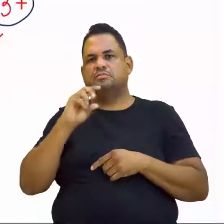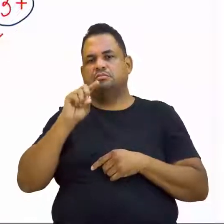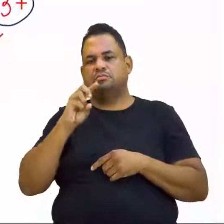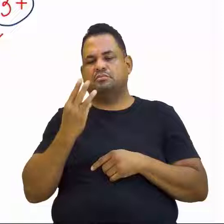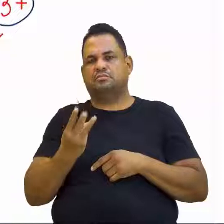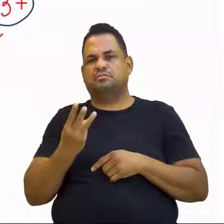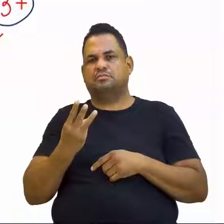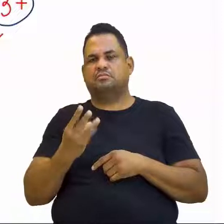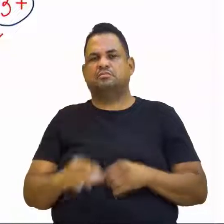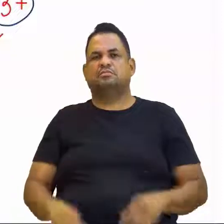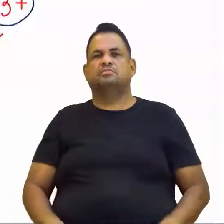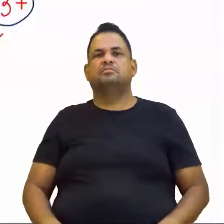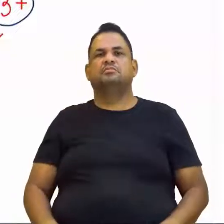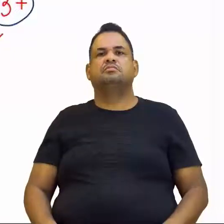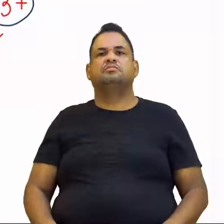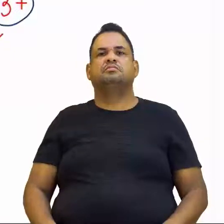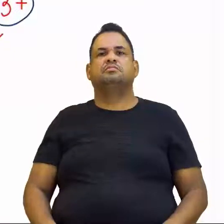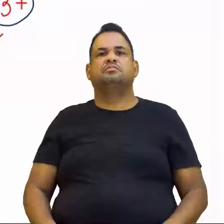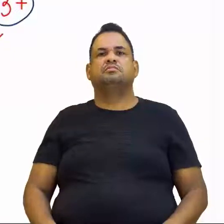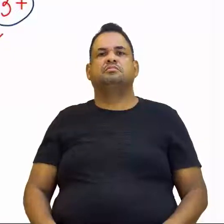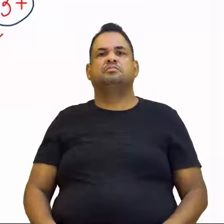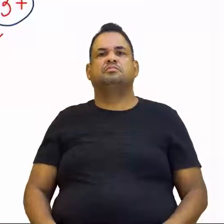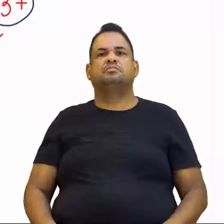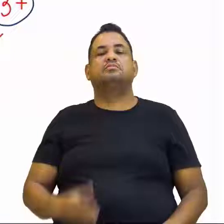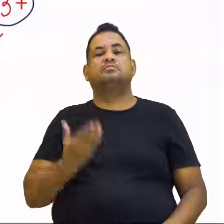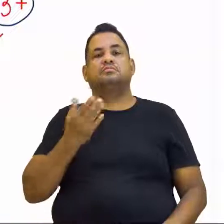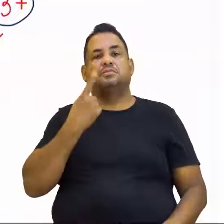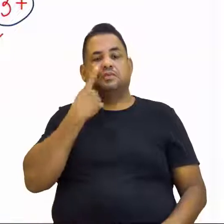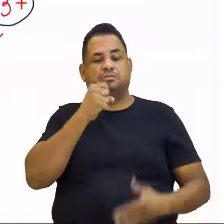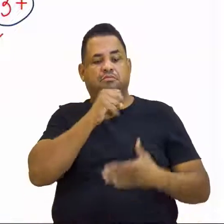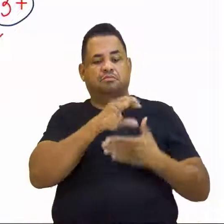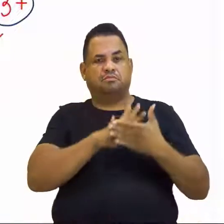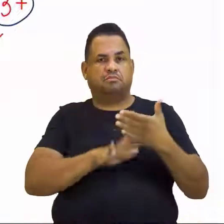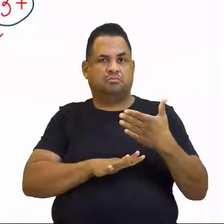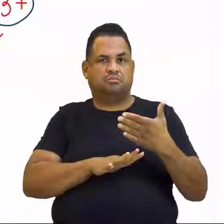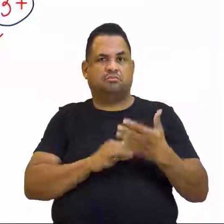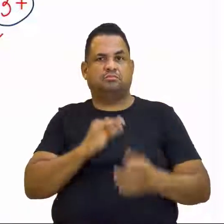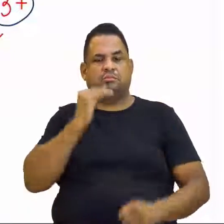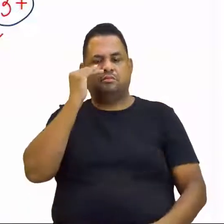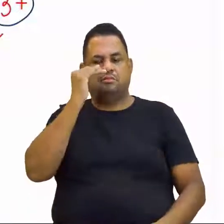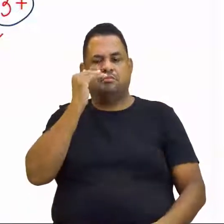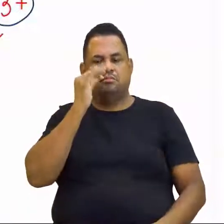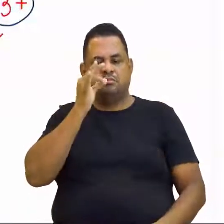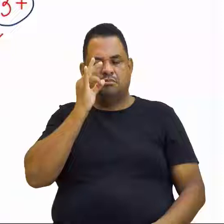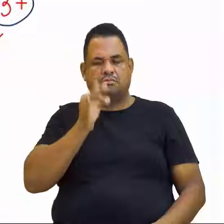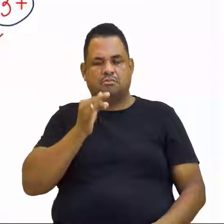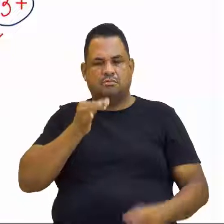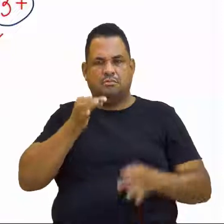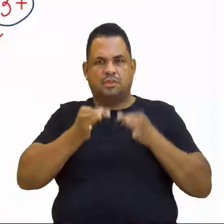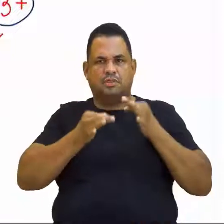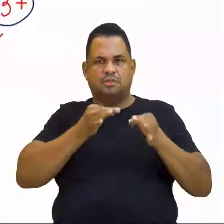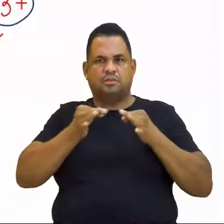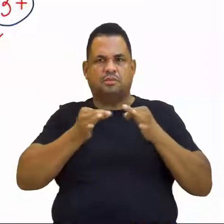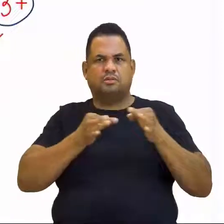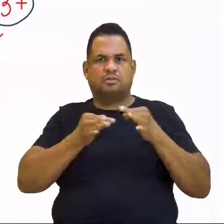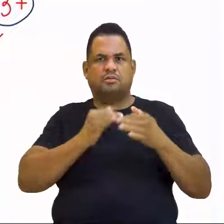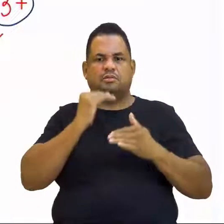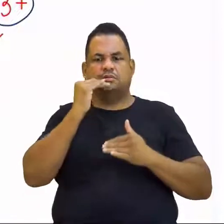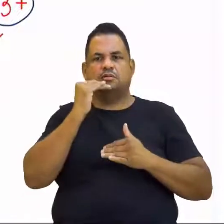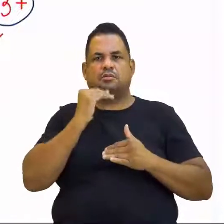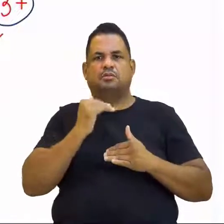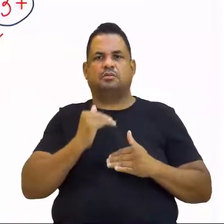OH3. Agora a gente vai atrás da alternativa que tem nessa ordem as fórmulas dessas bases.